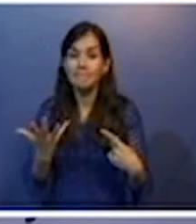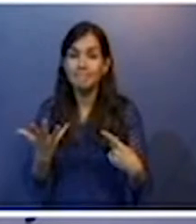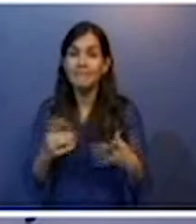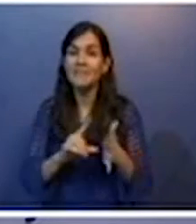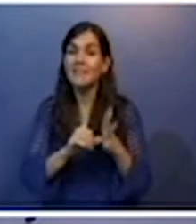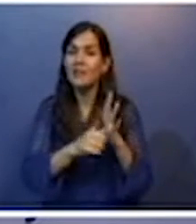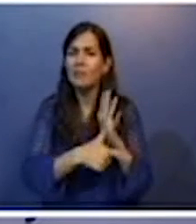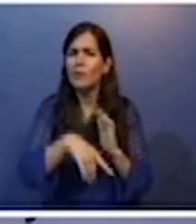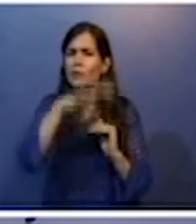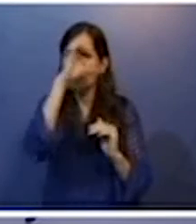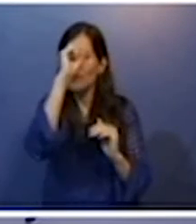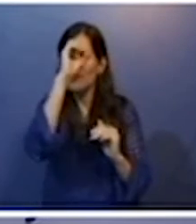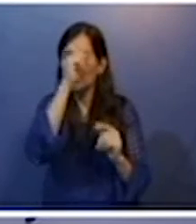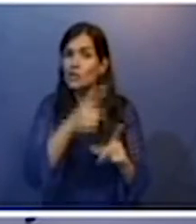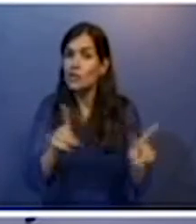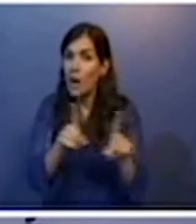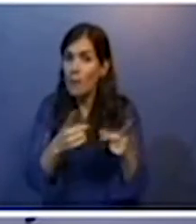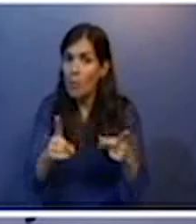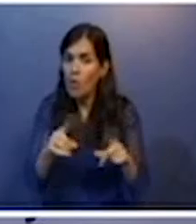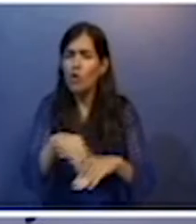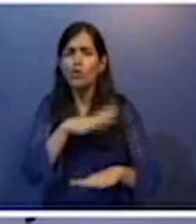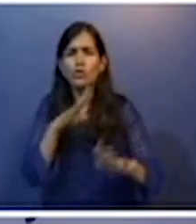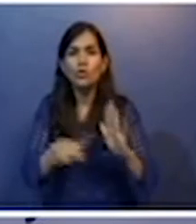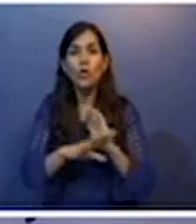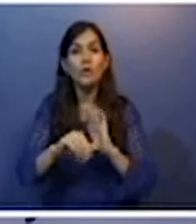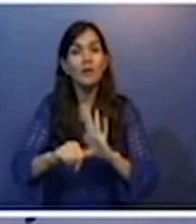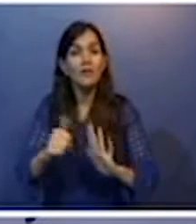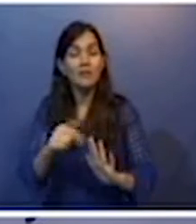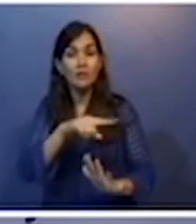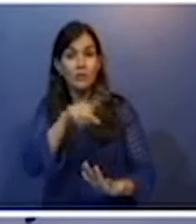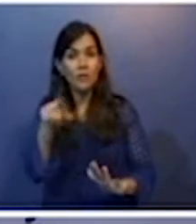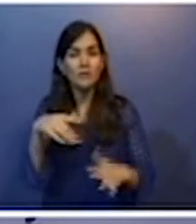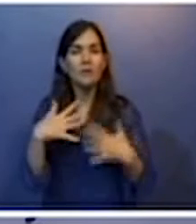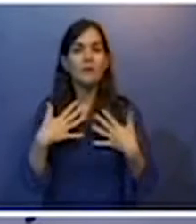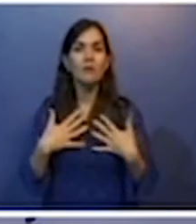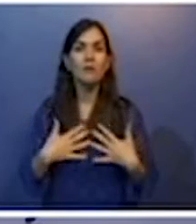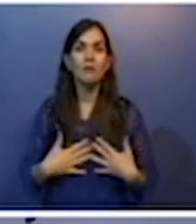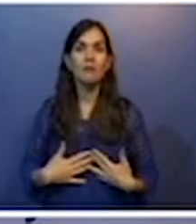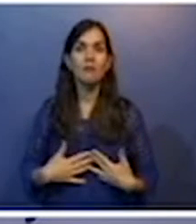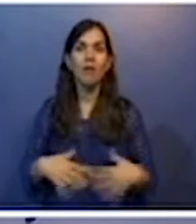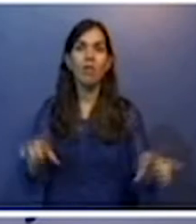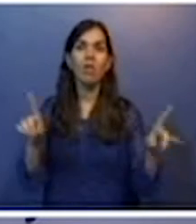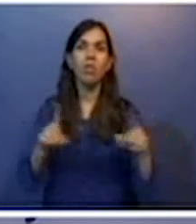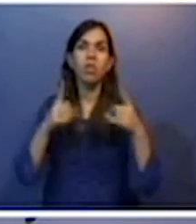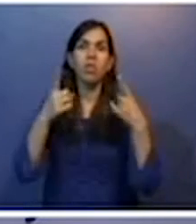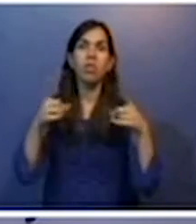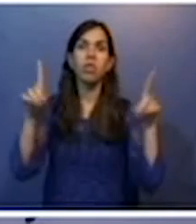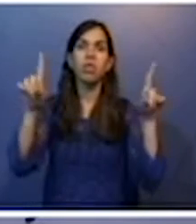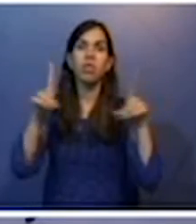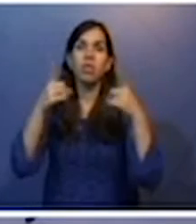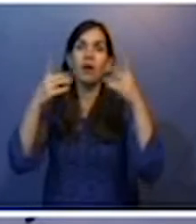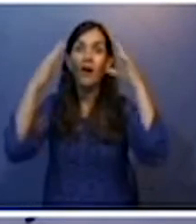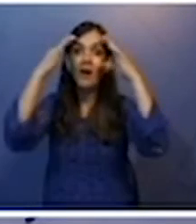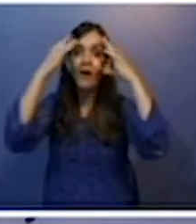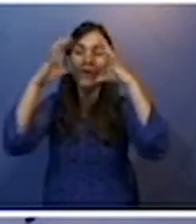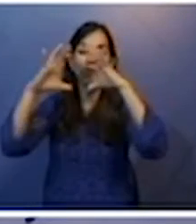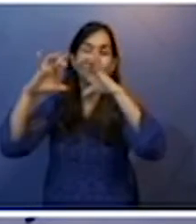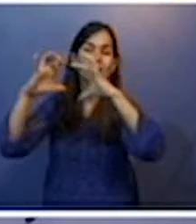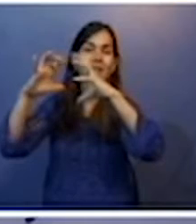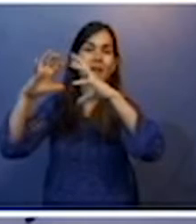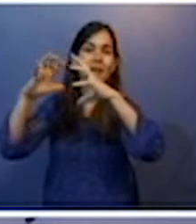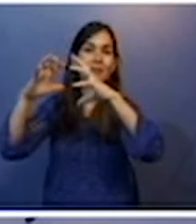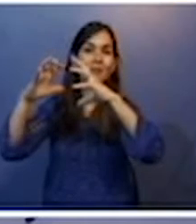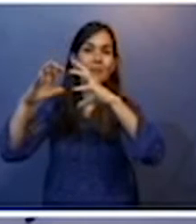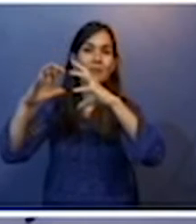aprendido a música, toda vez que você relaxa um pouquinho, ela toca sozinha, sem que você possa evitar.